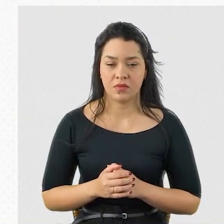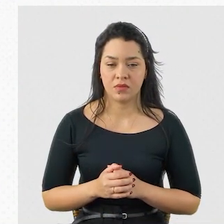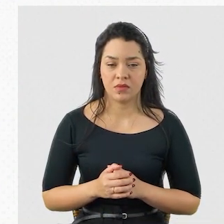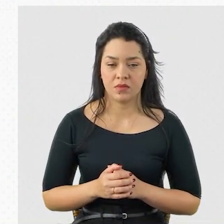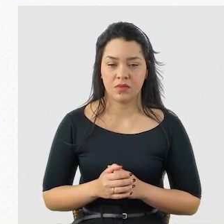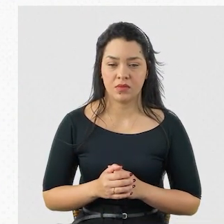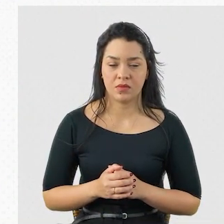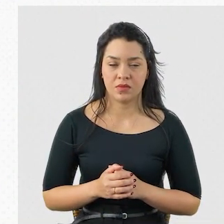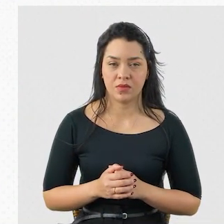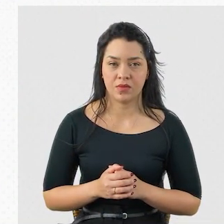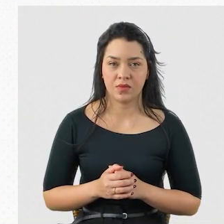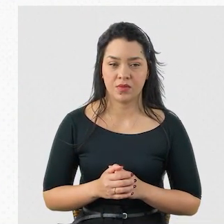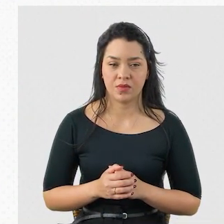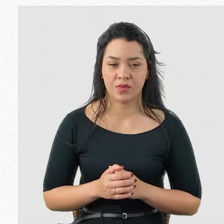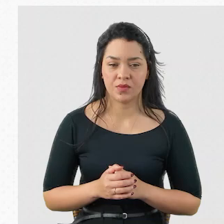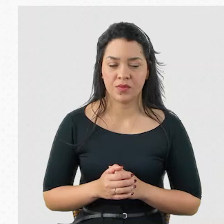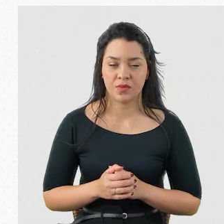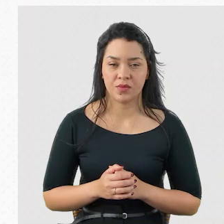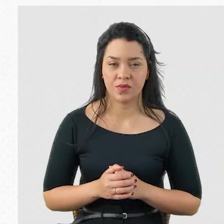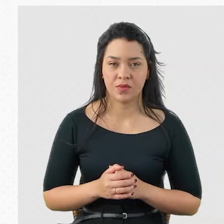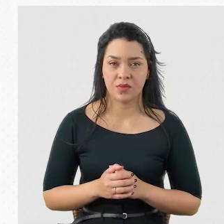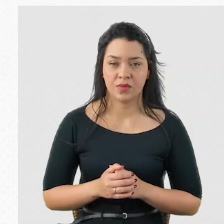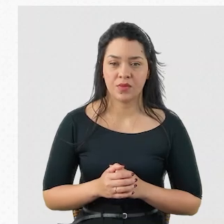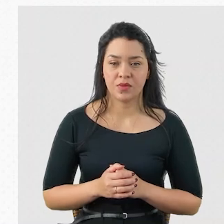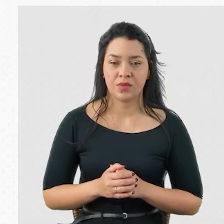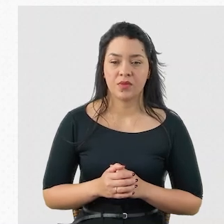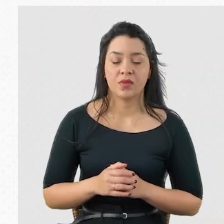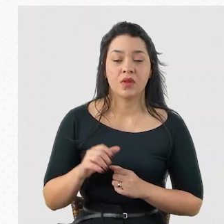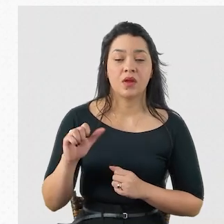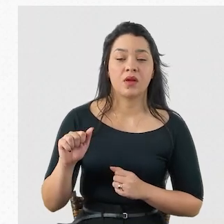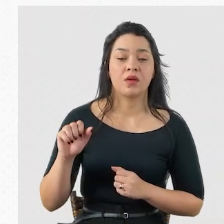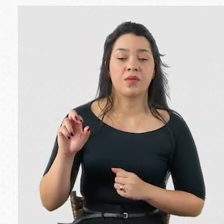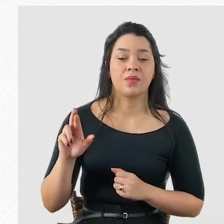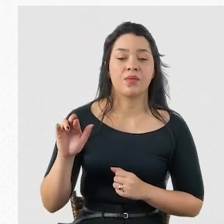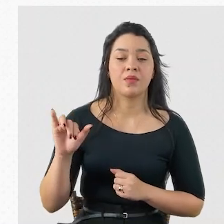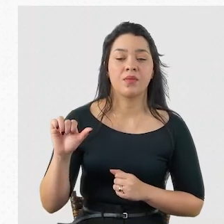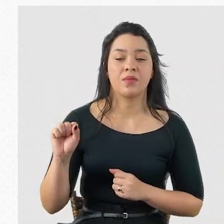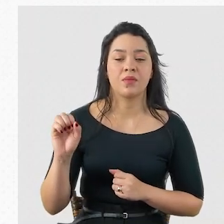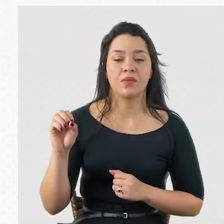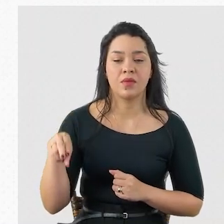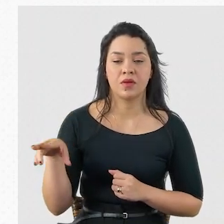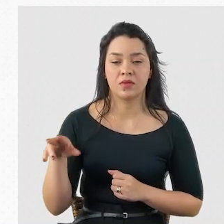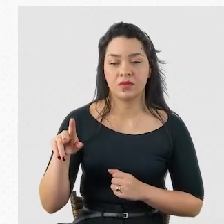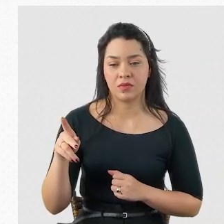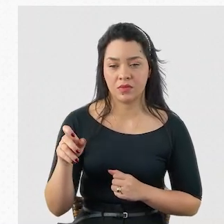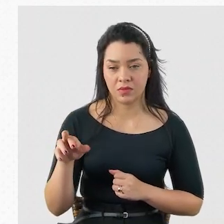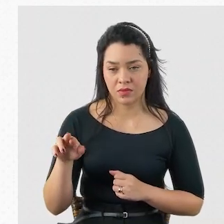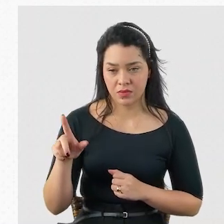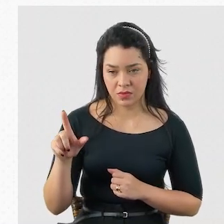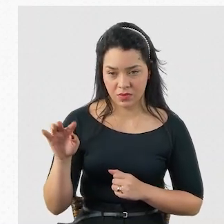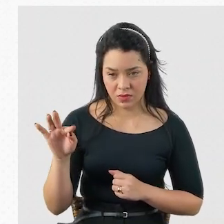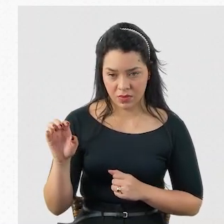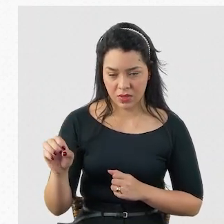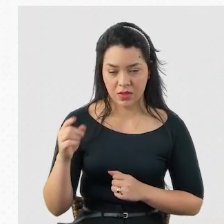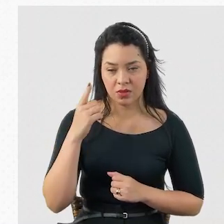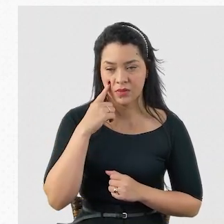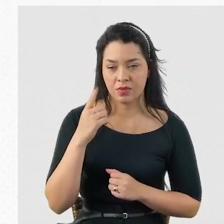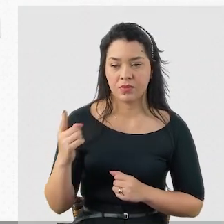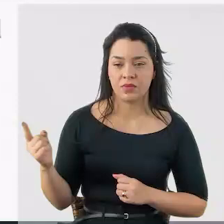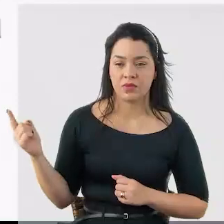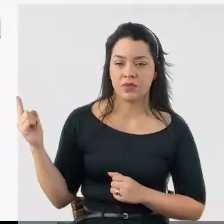arte, performance, pesquisa, a gente tem material na plataforma, espiritualidade afro-brasileira, evocando rituais de